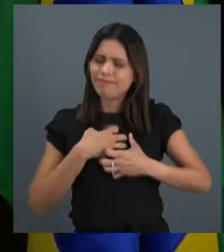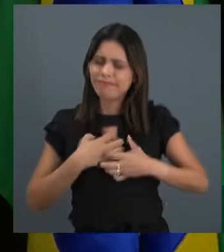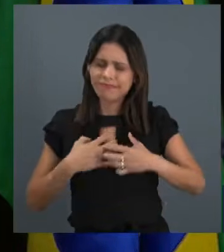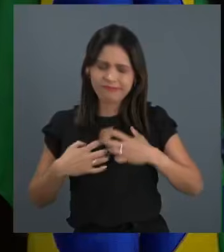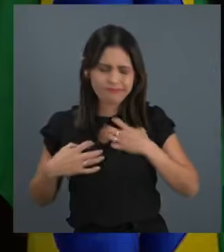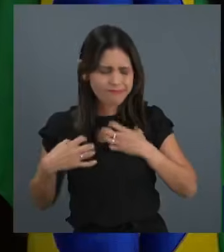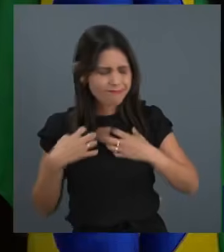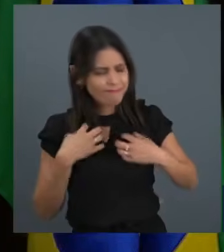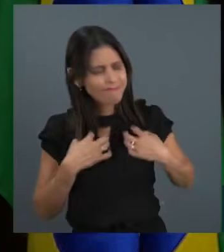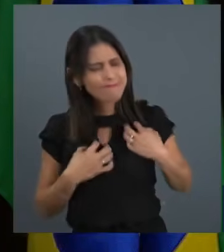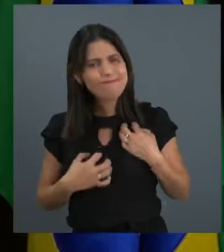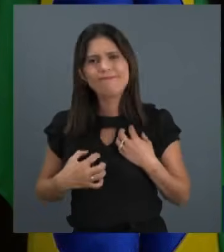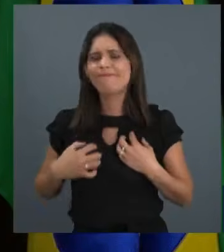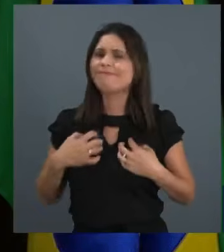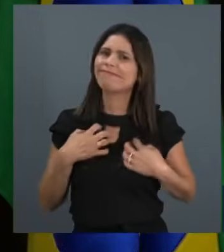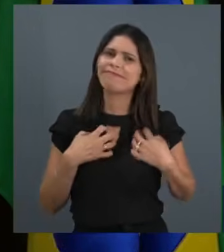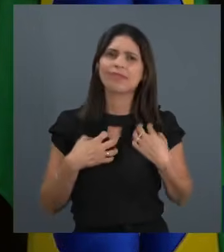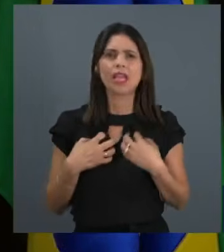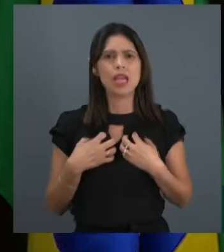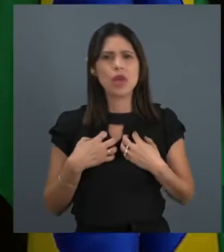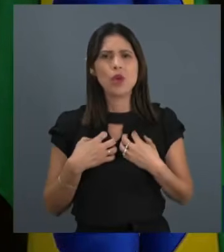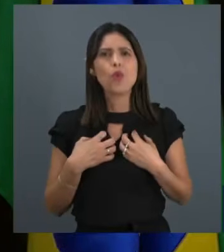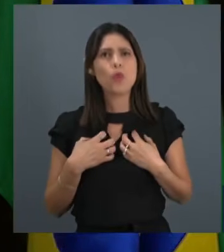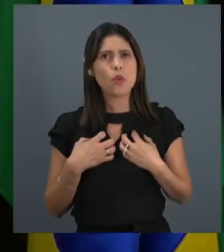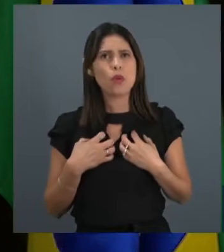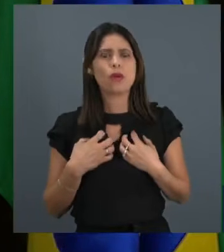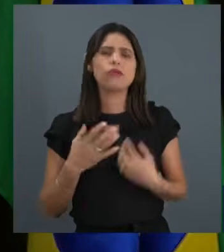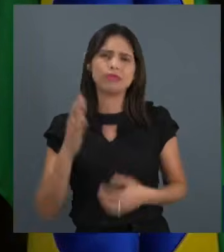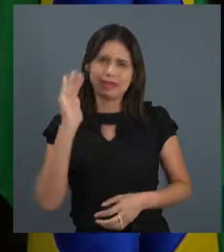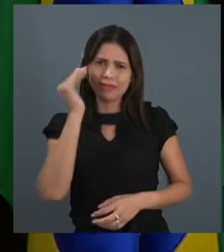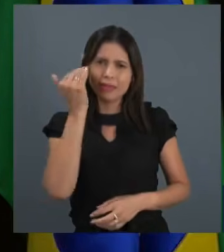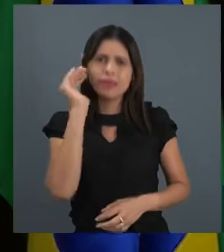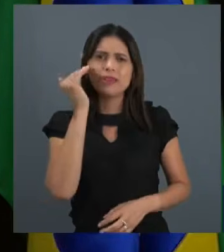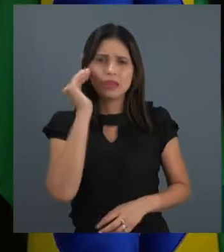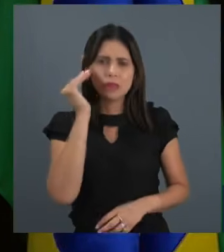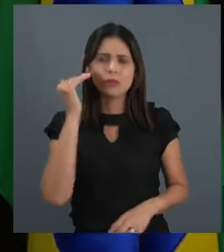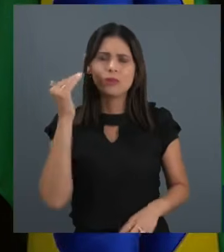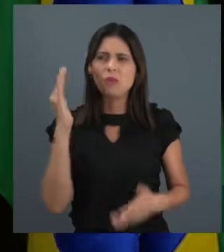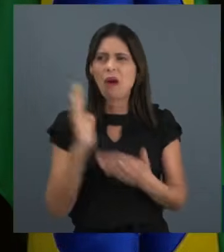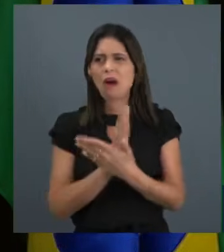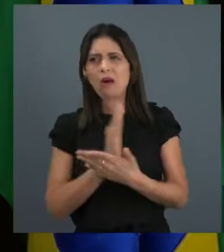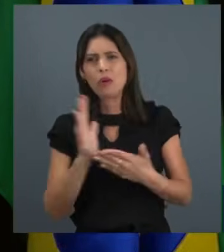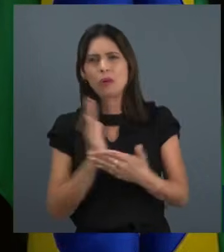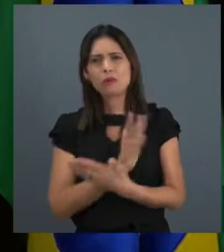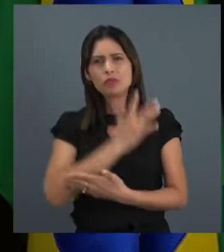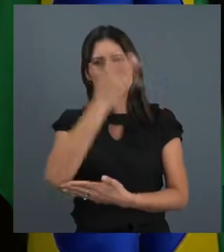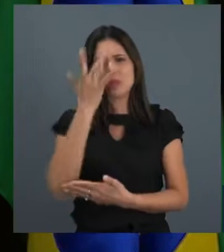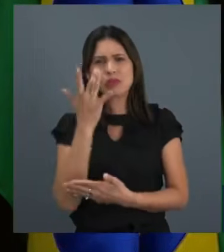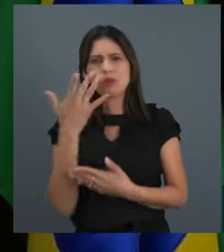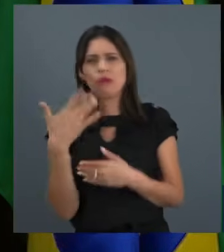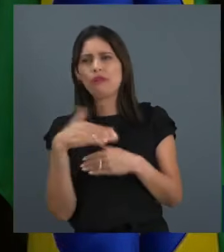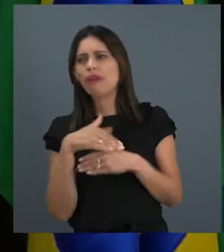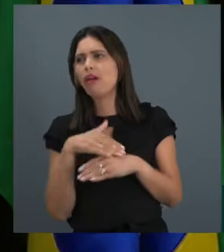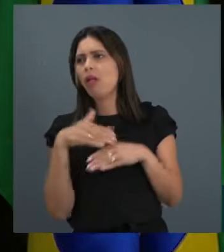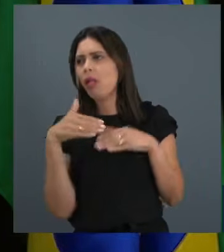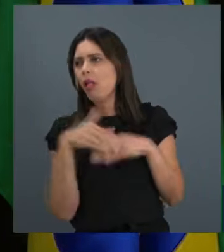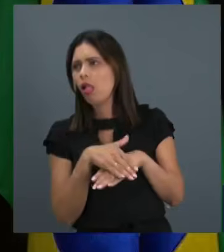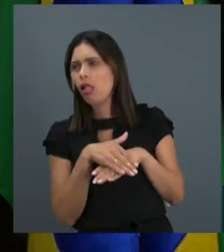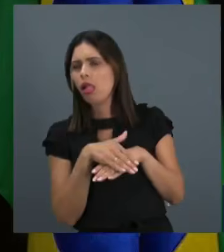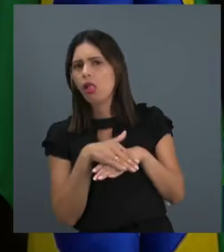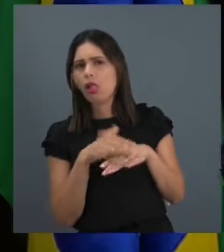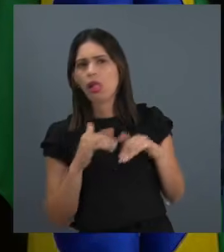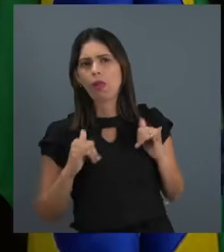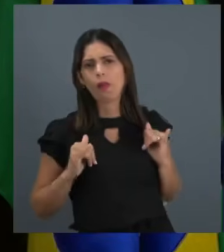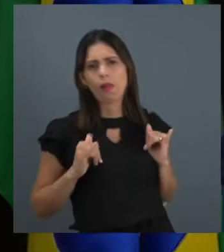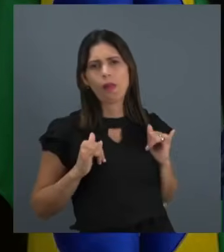eu até entendo a omissão, a indiferença de parte expressiva da grande mídia. Nós